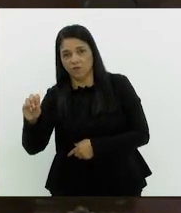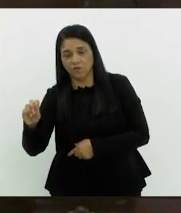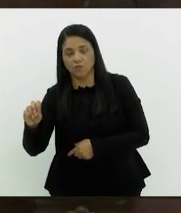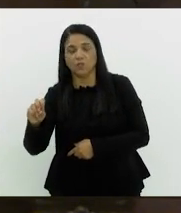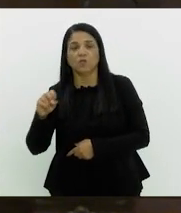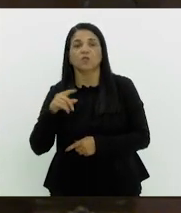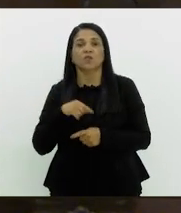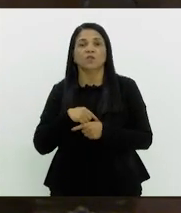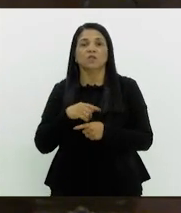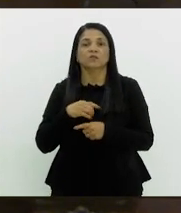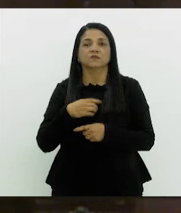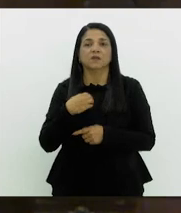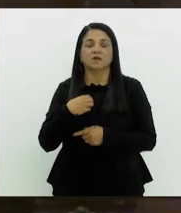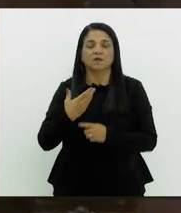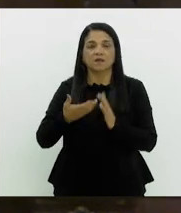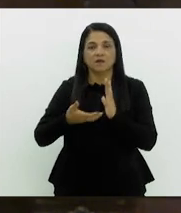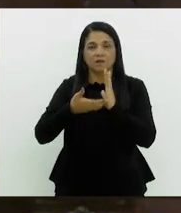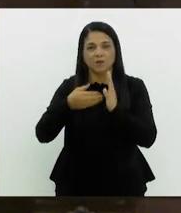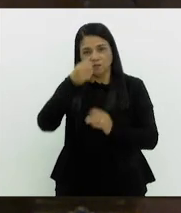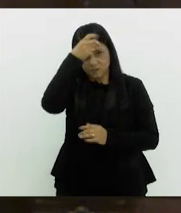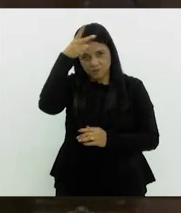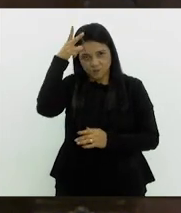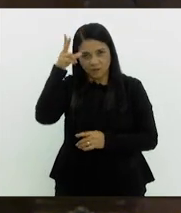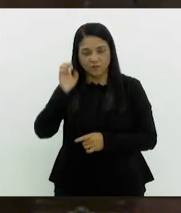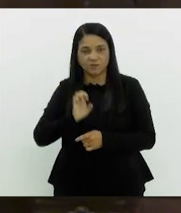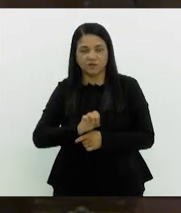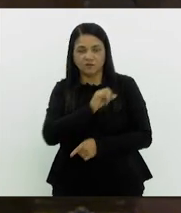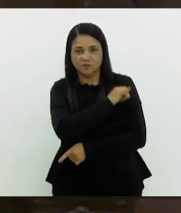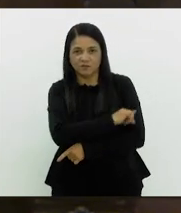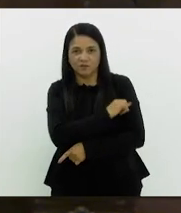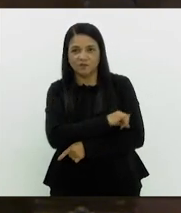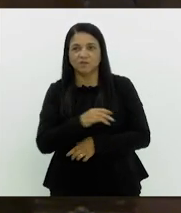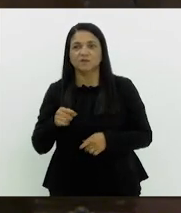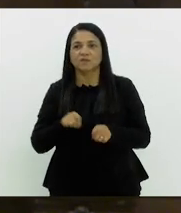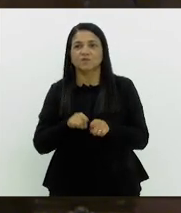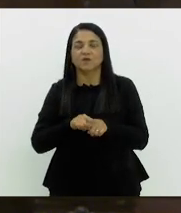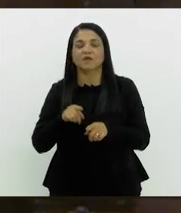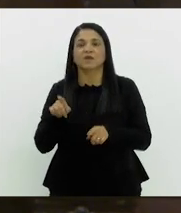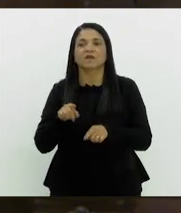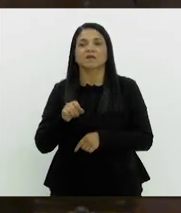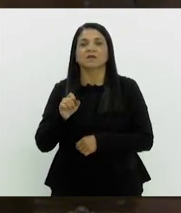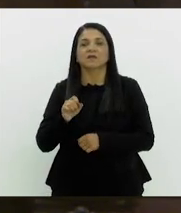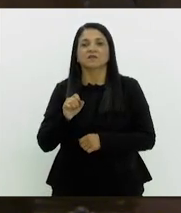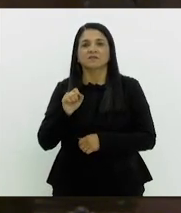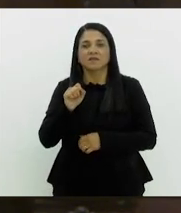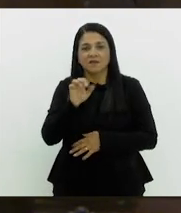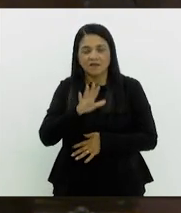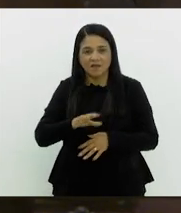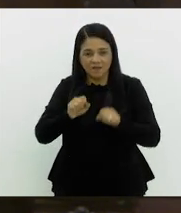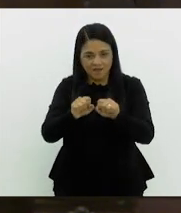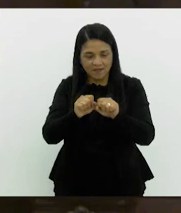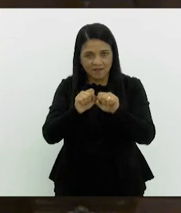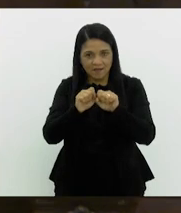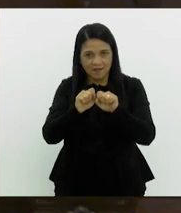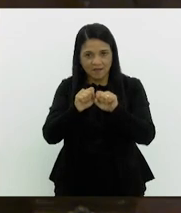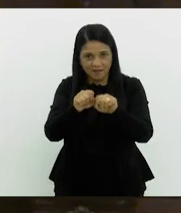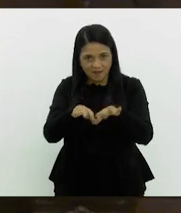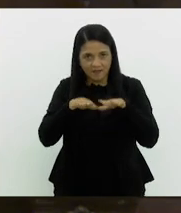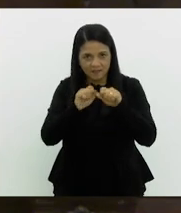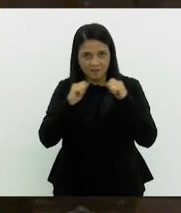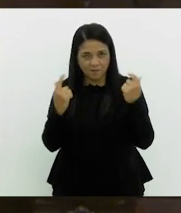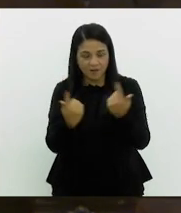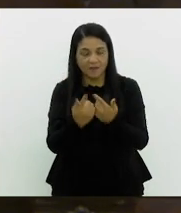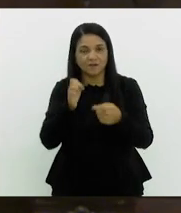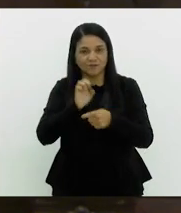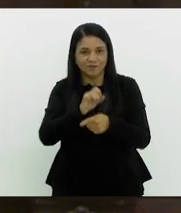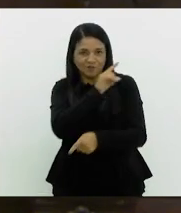Janeiro, o senhor Fabrício Santos, advogado-geral da Assembleia Legislativa do Estado de Rondônia,